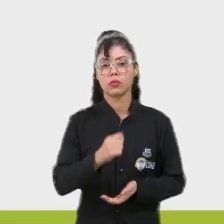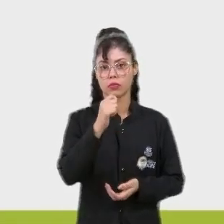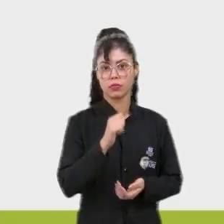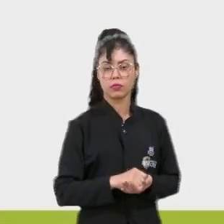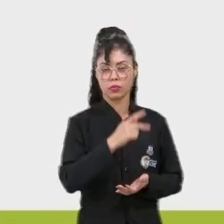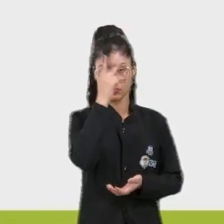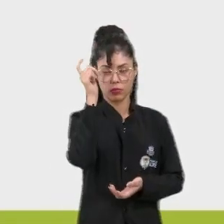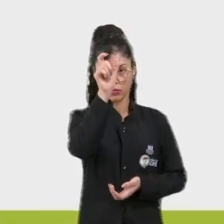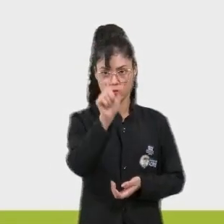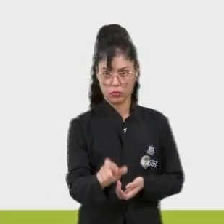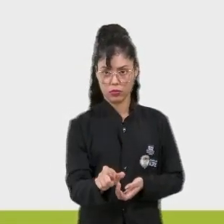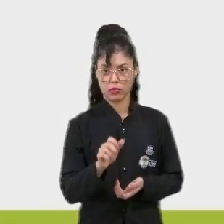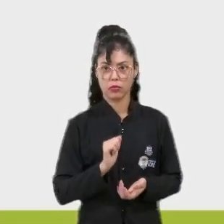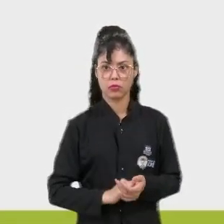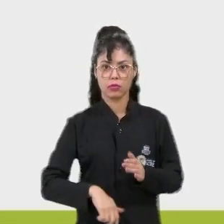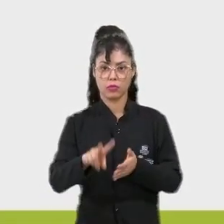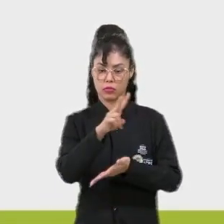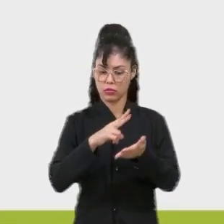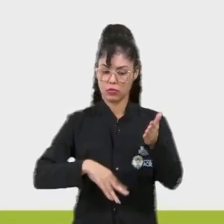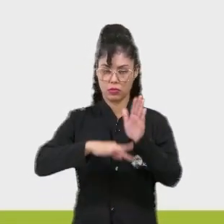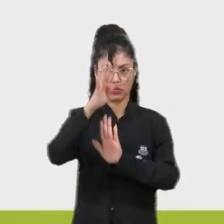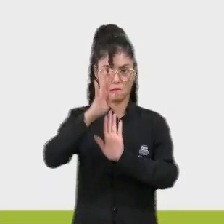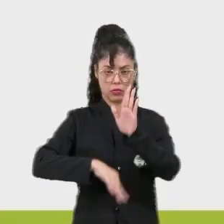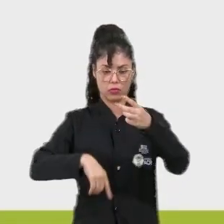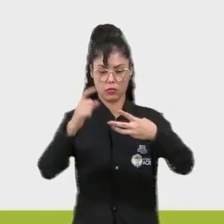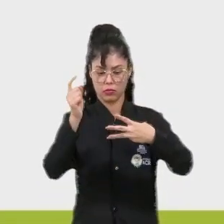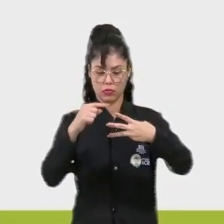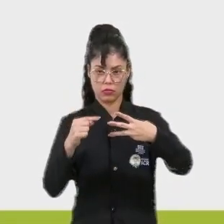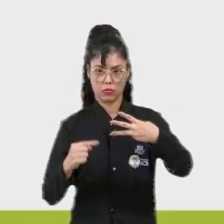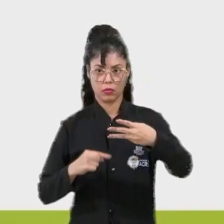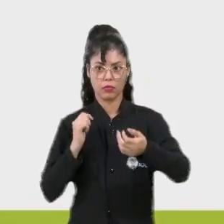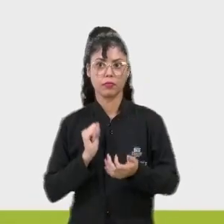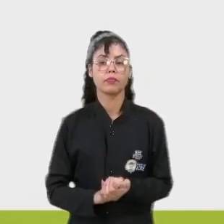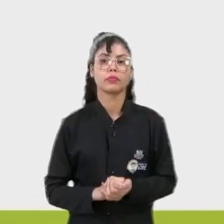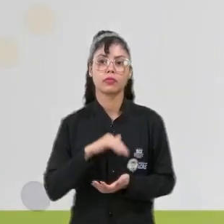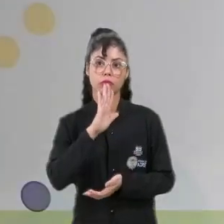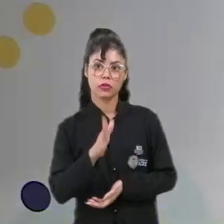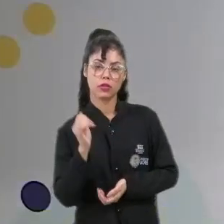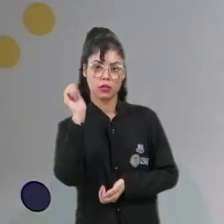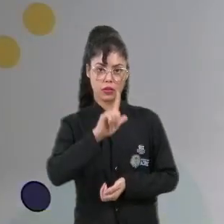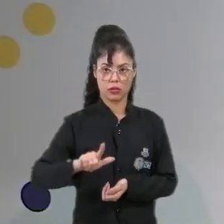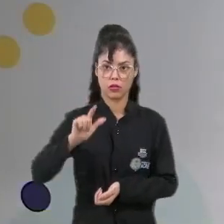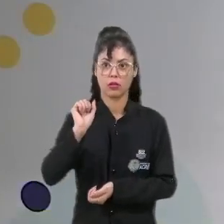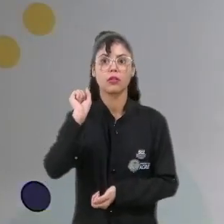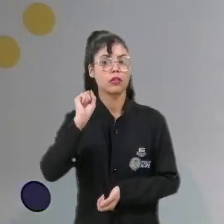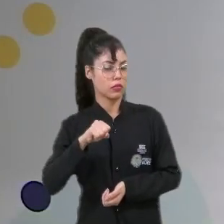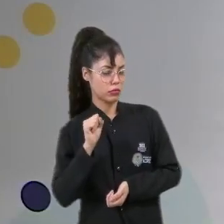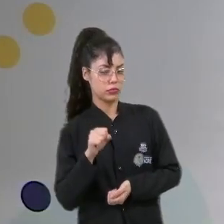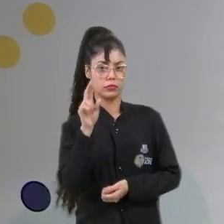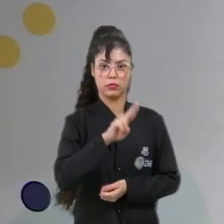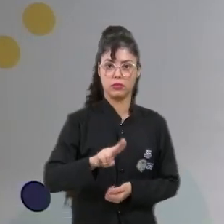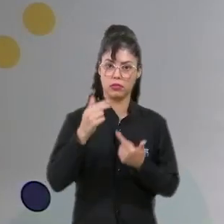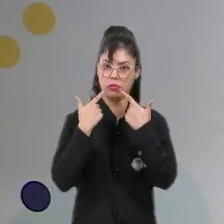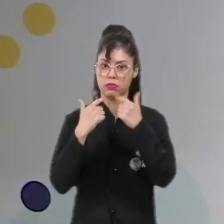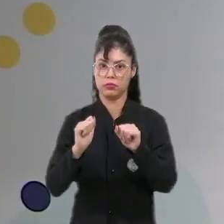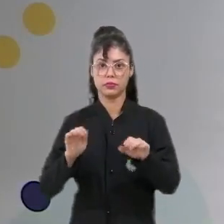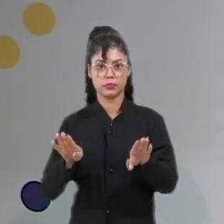entre autor, leitor e texto. No texto literário, sim, nós utilizamos a